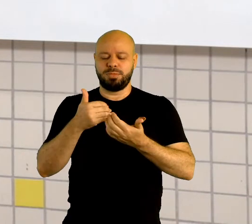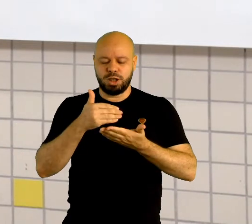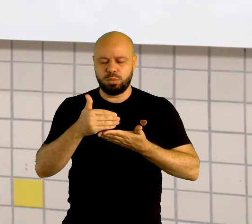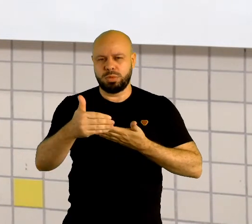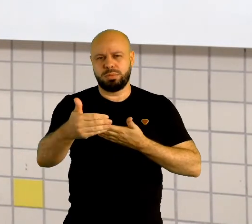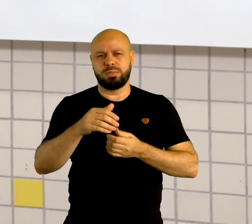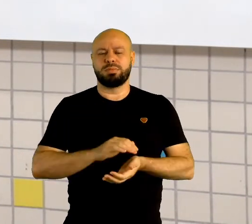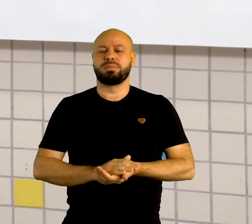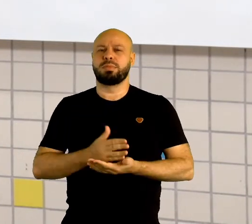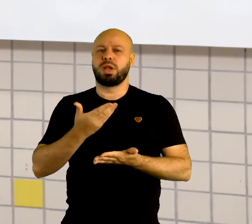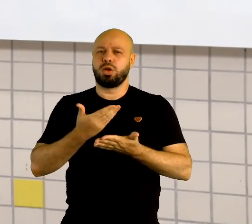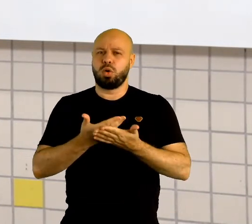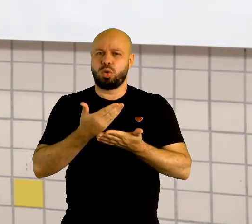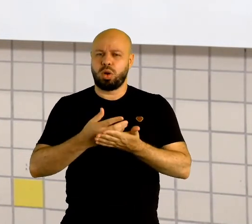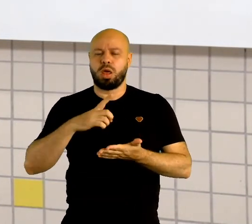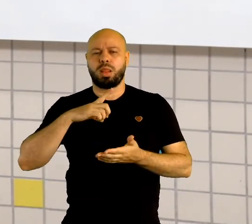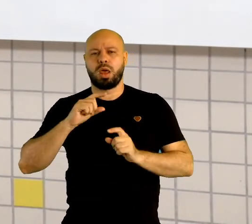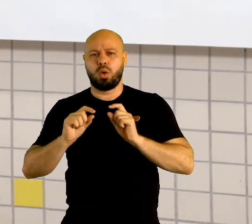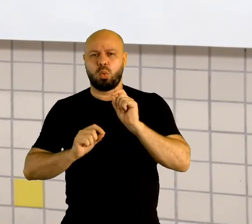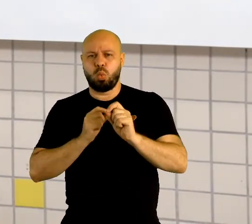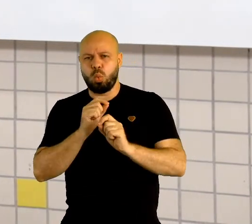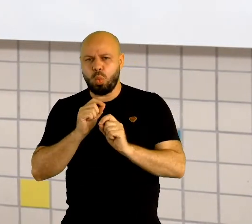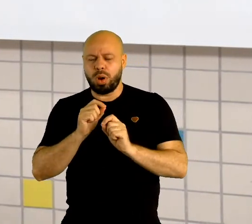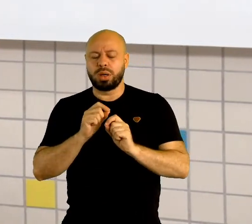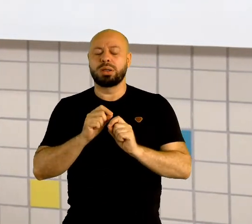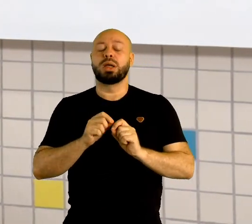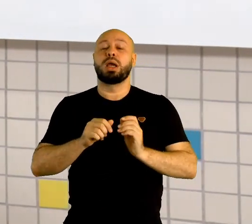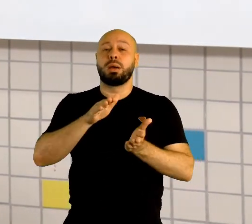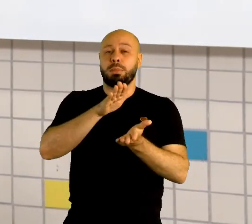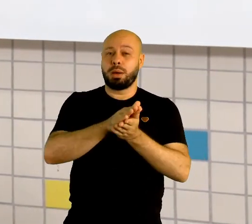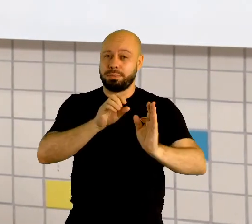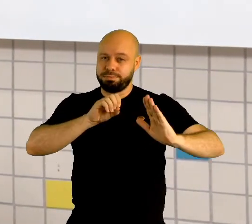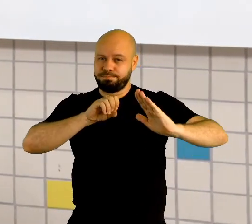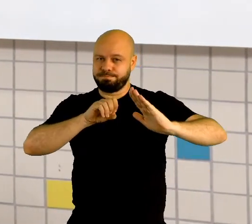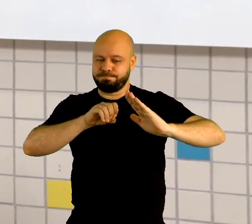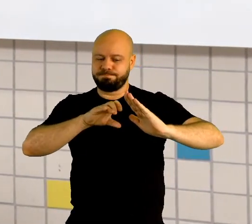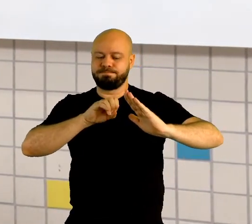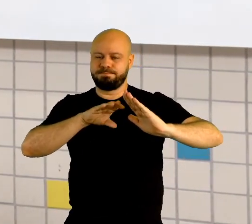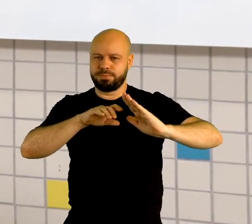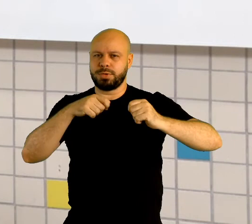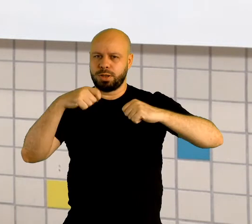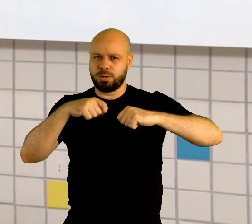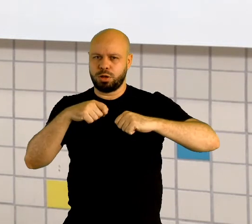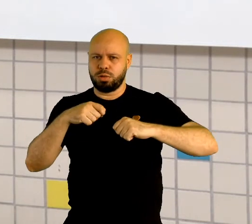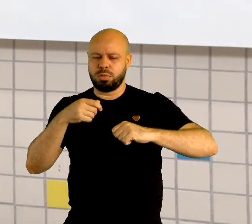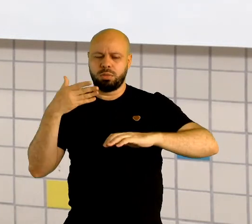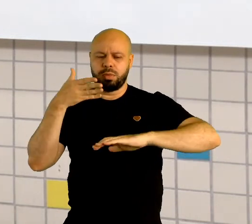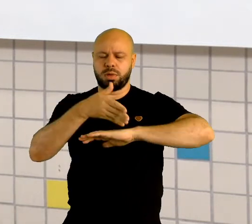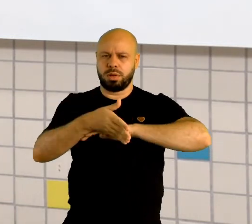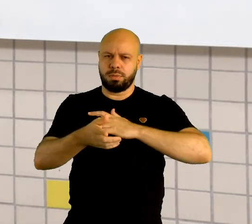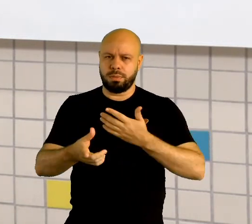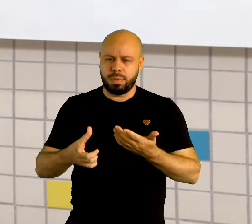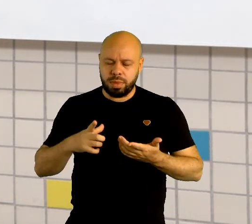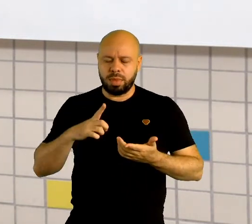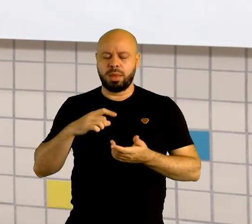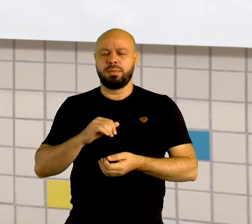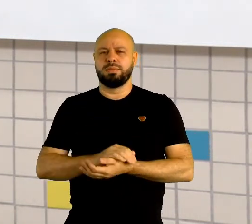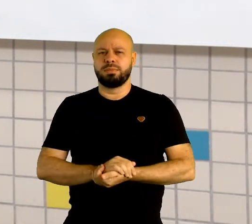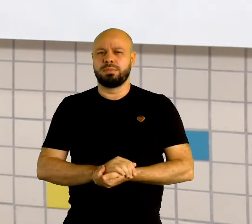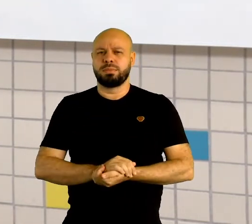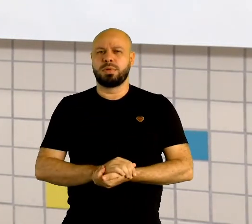nossa aula, ela está disponível na plataforma e eu quero pedir que